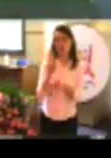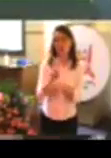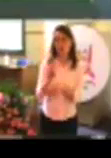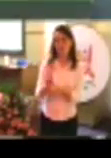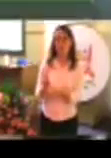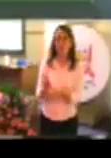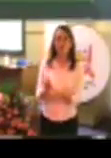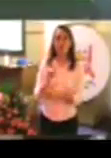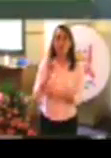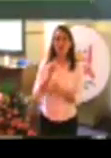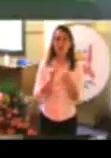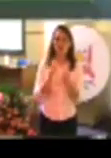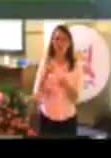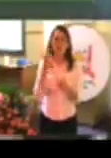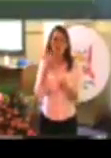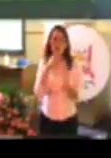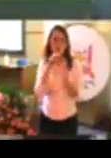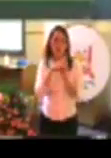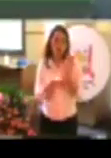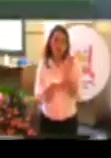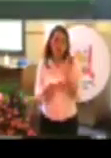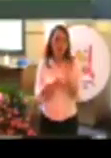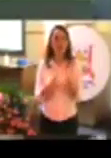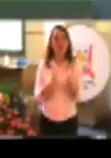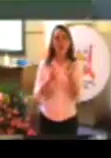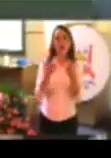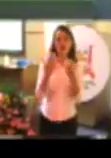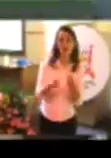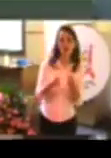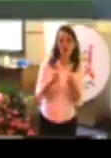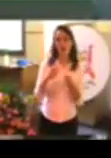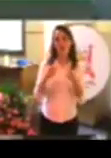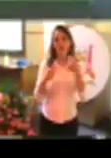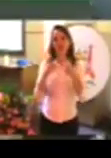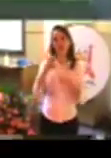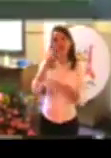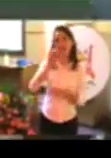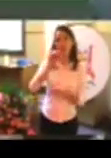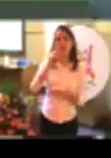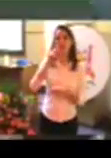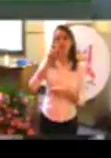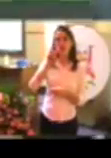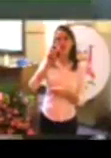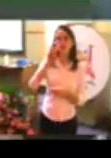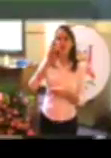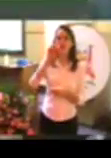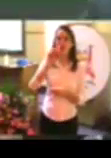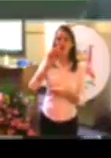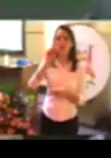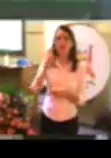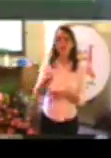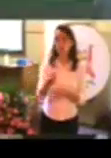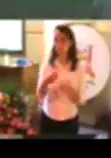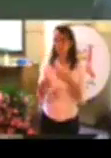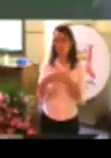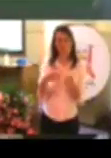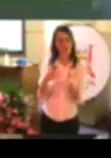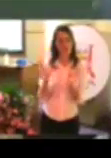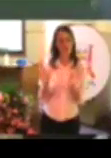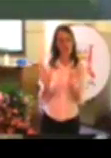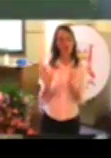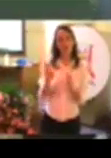Se foram aprovados, se foram apresentados, se foram discutidos 10, 15, 20 ou 50 mil processos legislativos, não